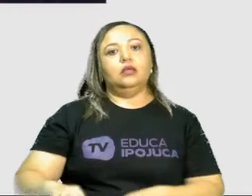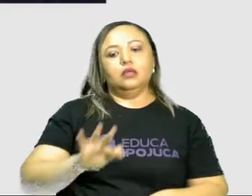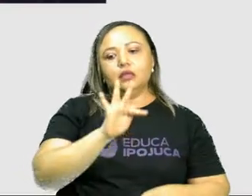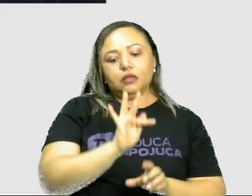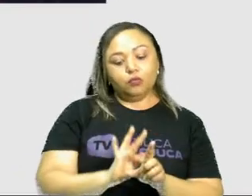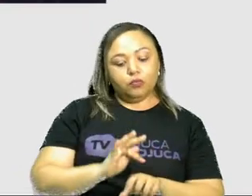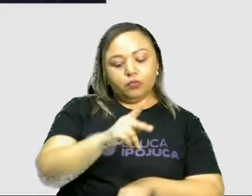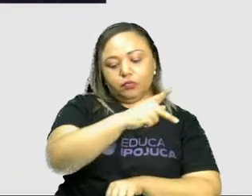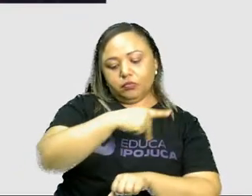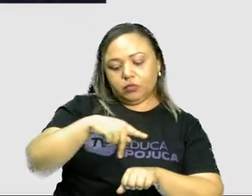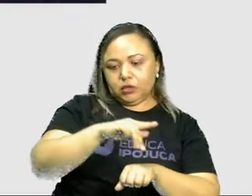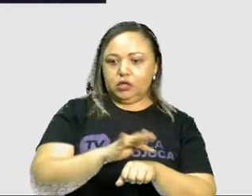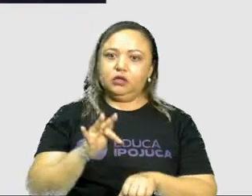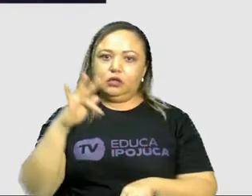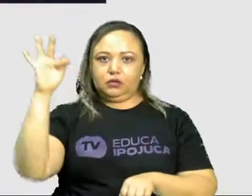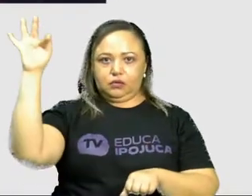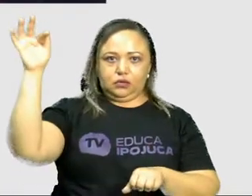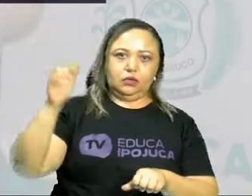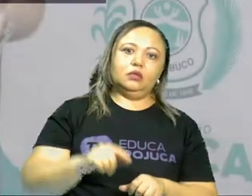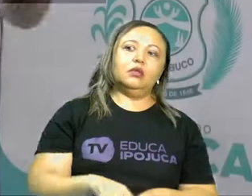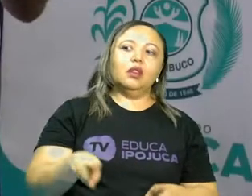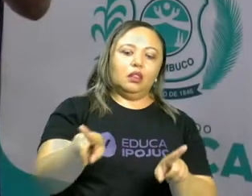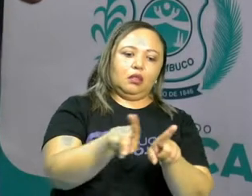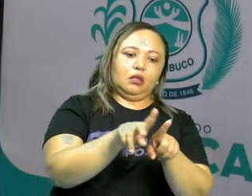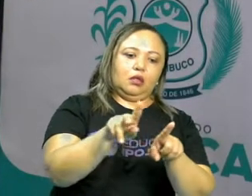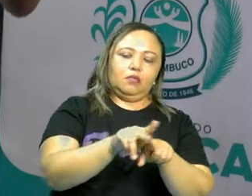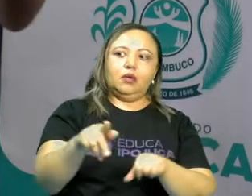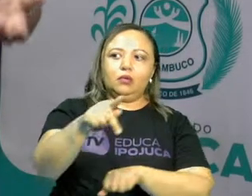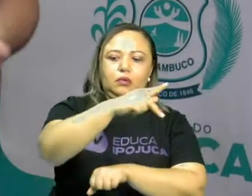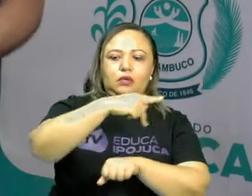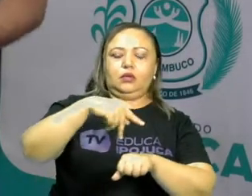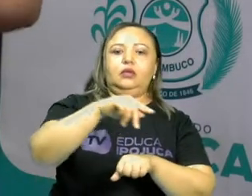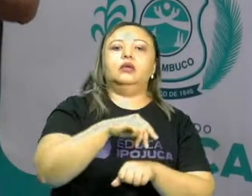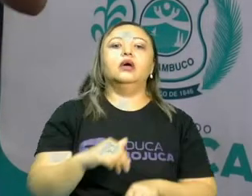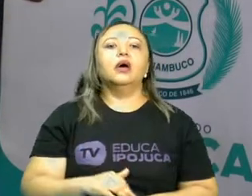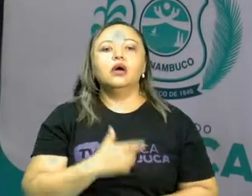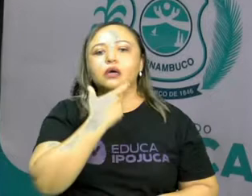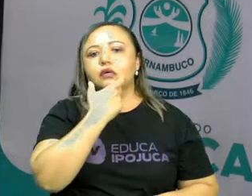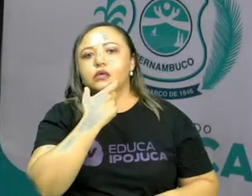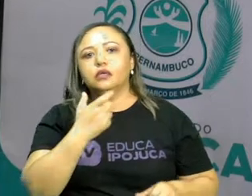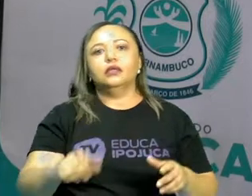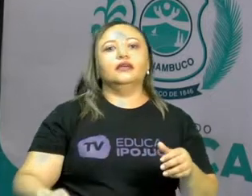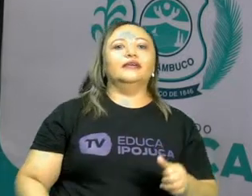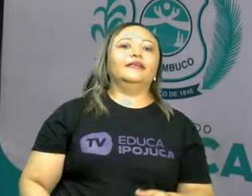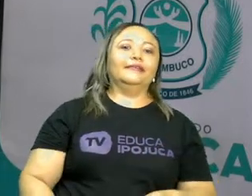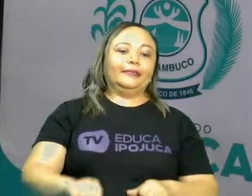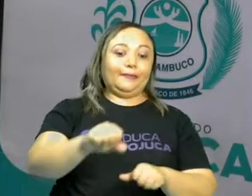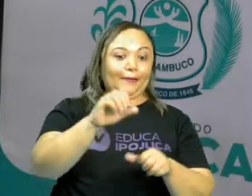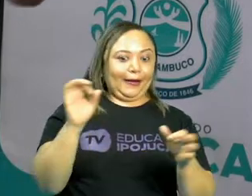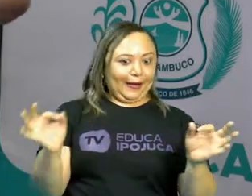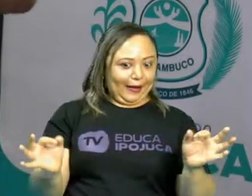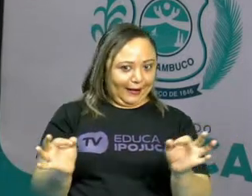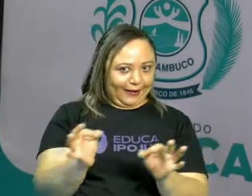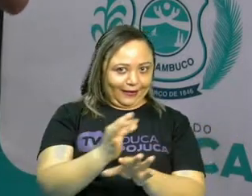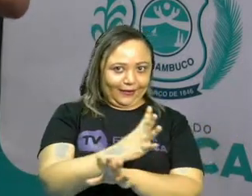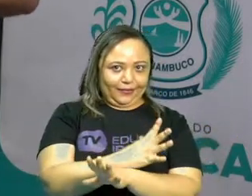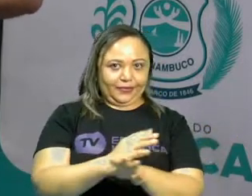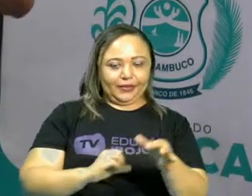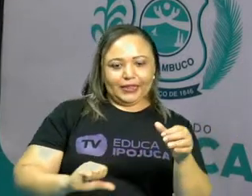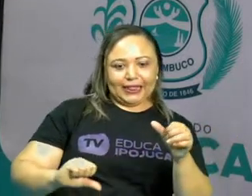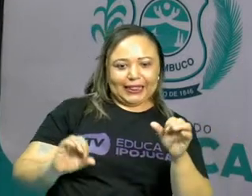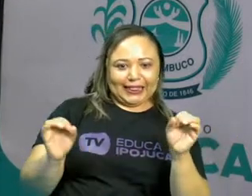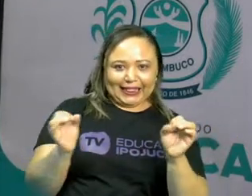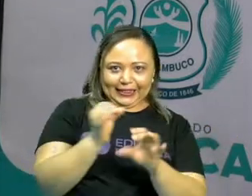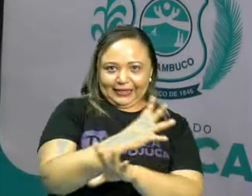com esses Reis com poderes absolutos eles vão marcar também o fim daquela vez centralização política